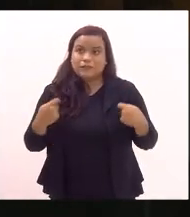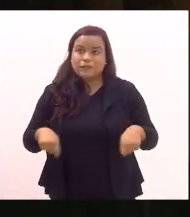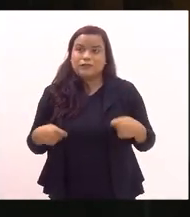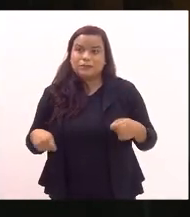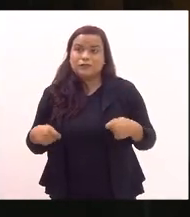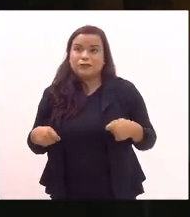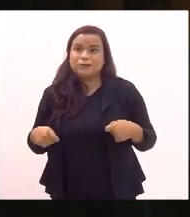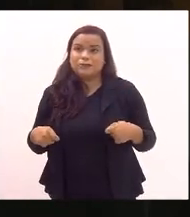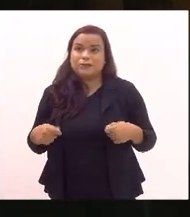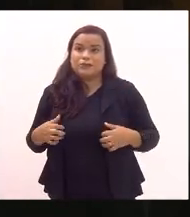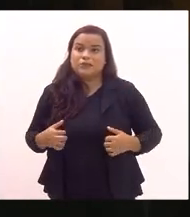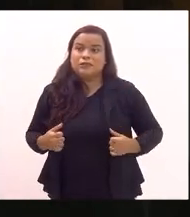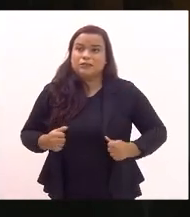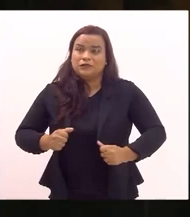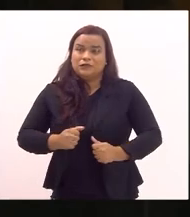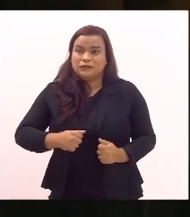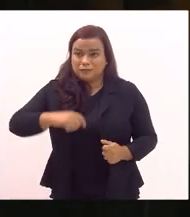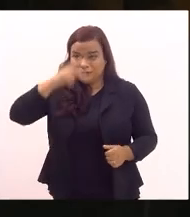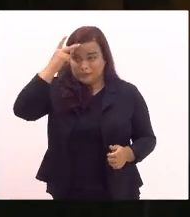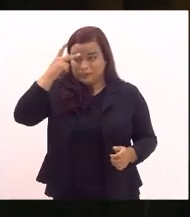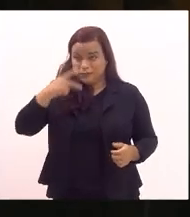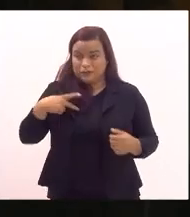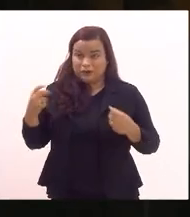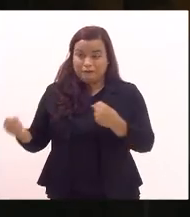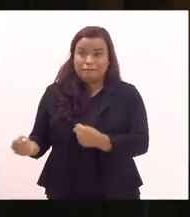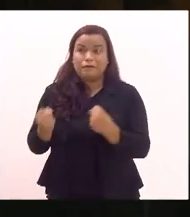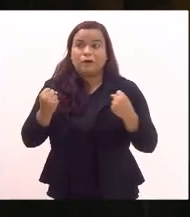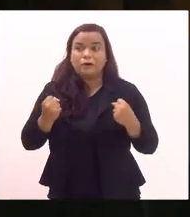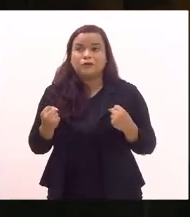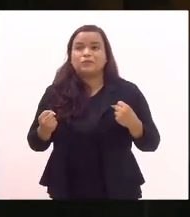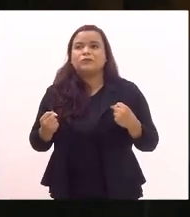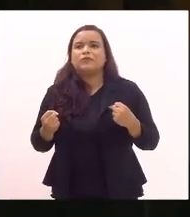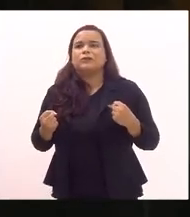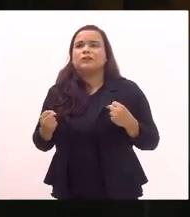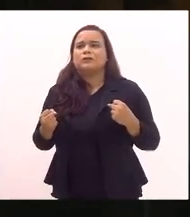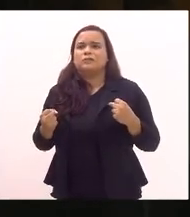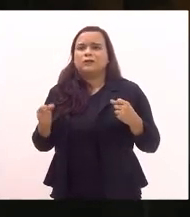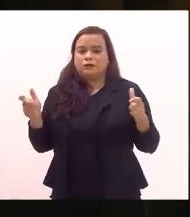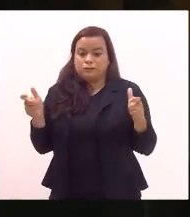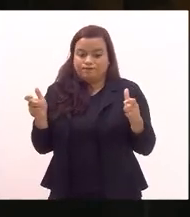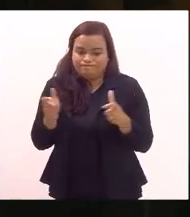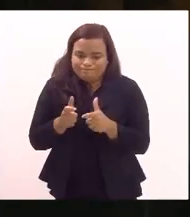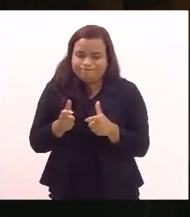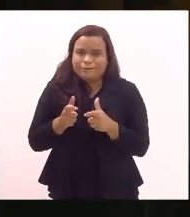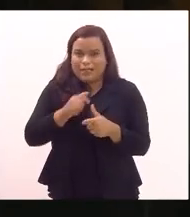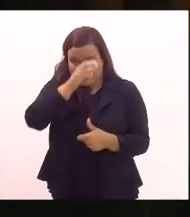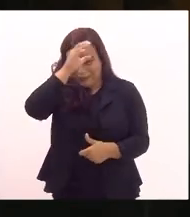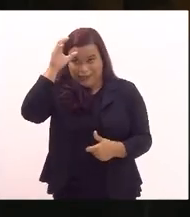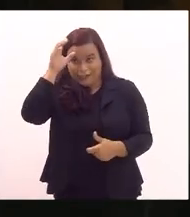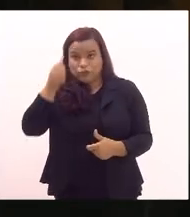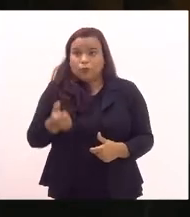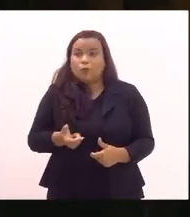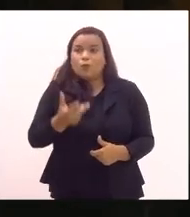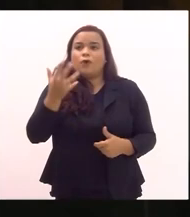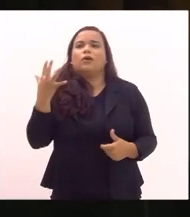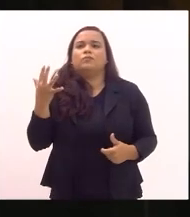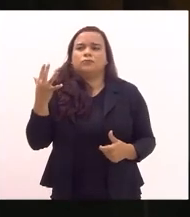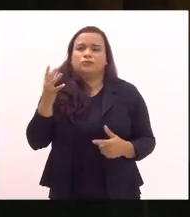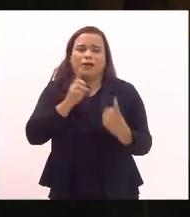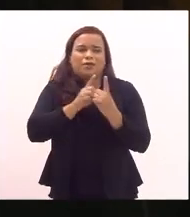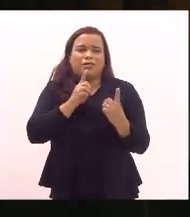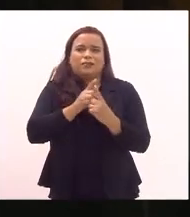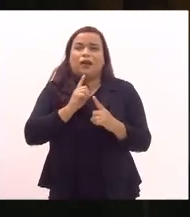forçação de barra para ela mesmo ter que reduzir a quantidade de clientes que ela tem que atender para ela não perder esse